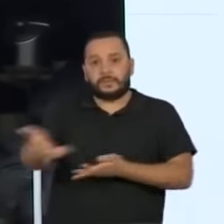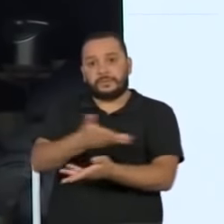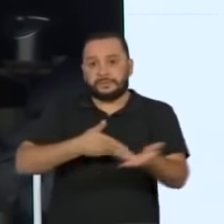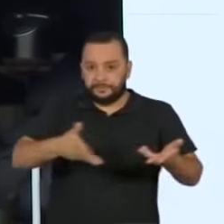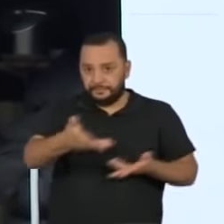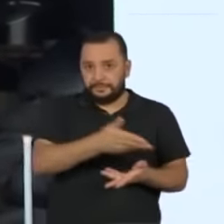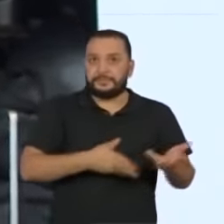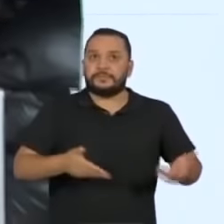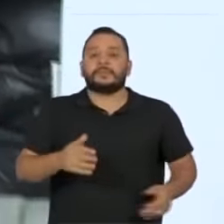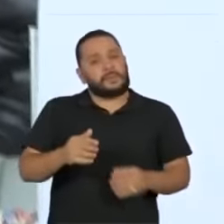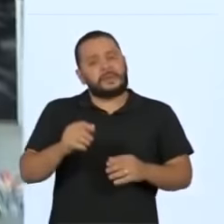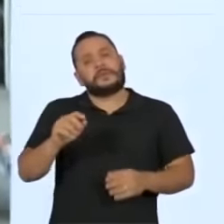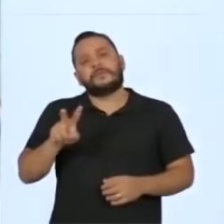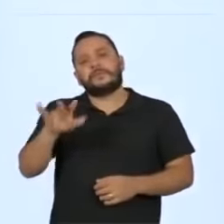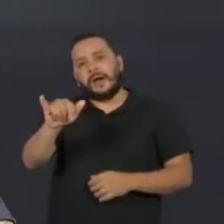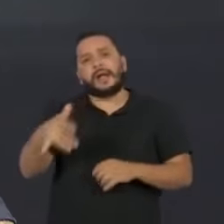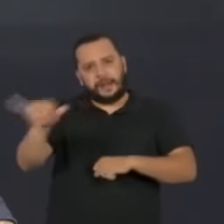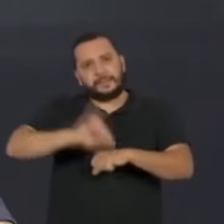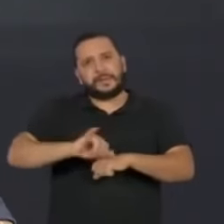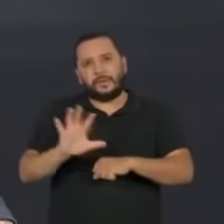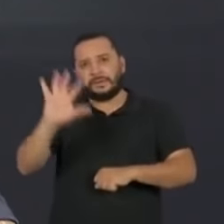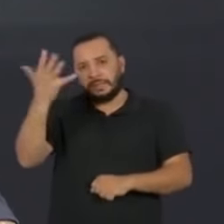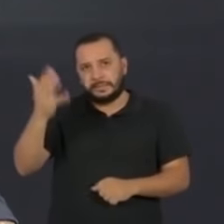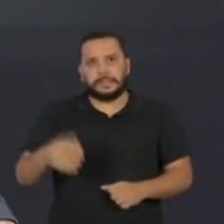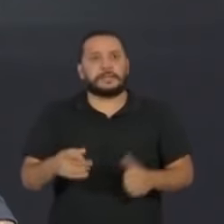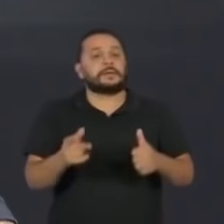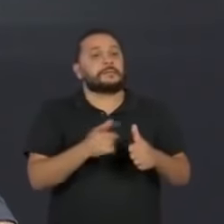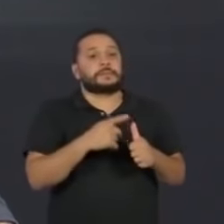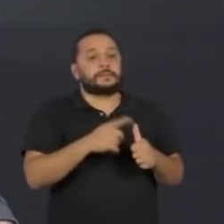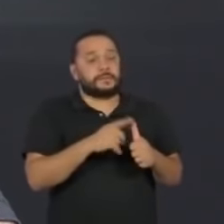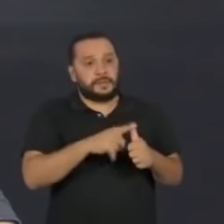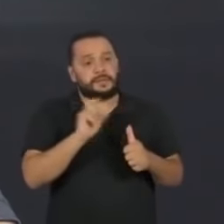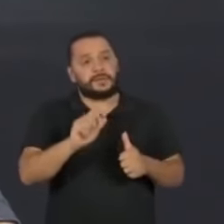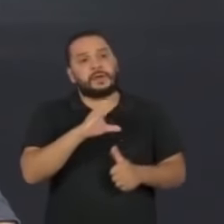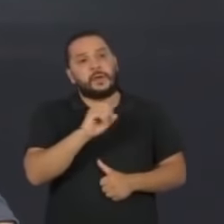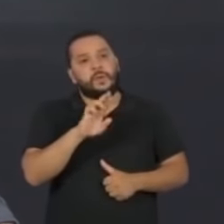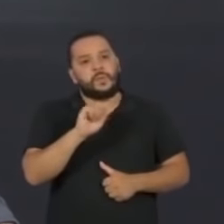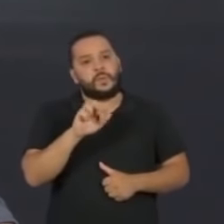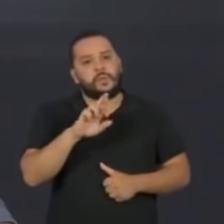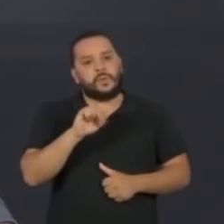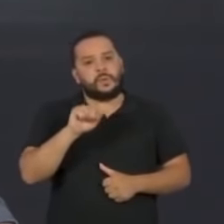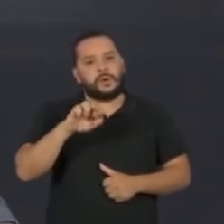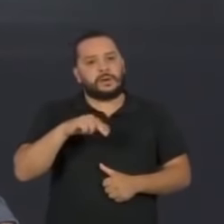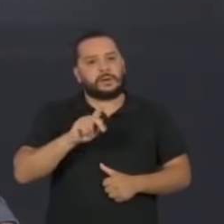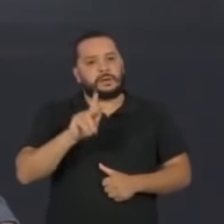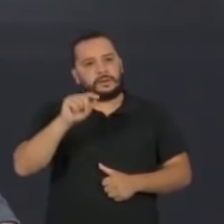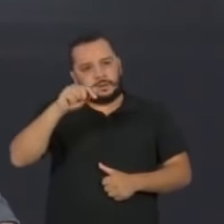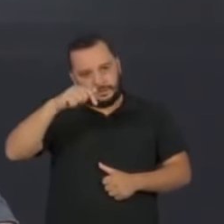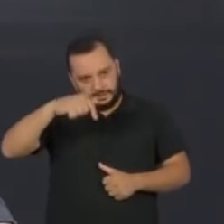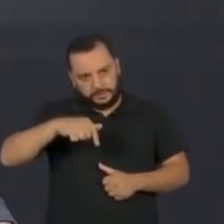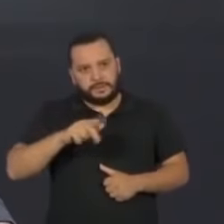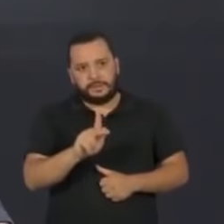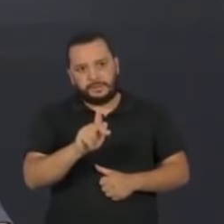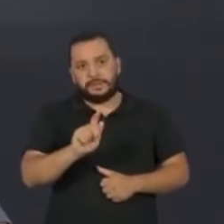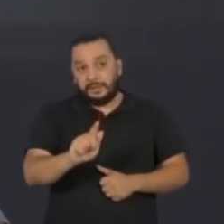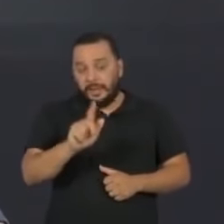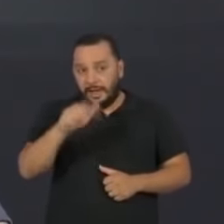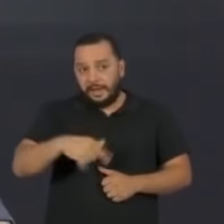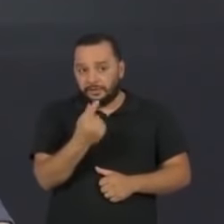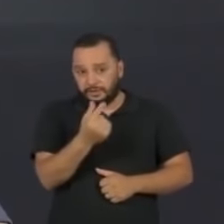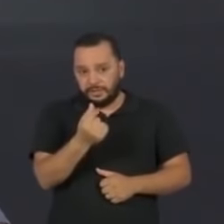que é uma tendência nas grandes capitais. O primeiro ponto que o pessoal vê do coworking é financeiro. E à medida